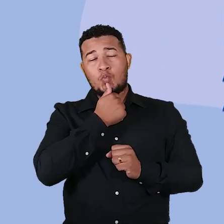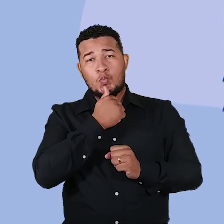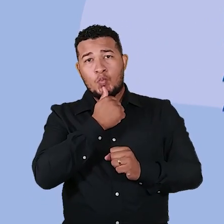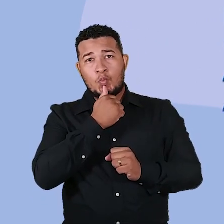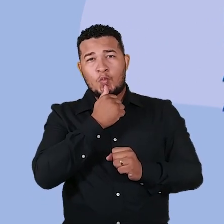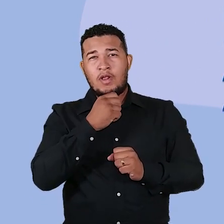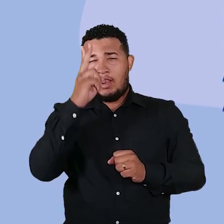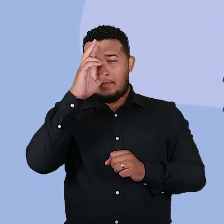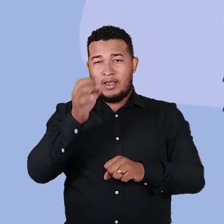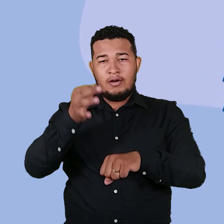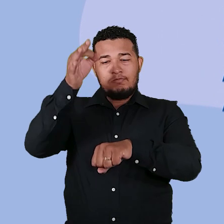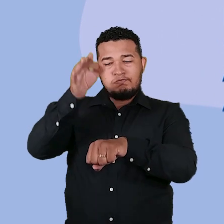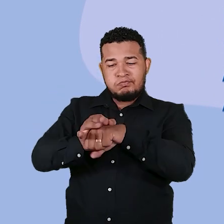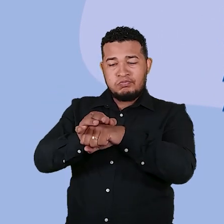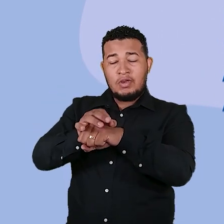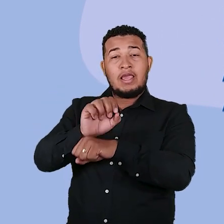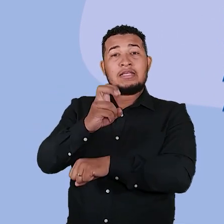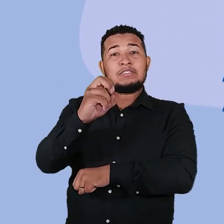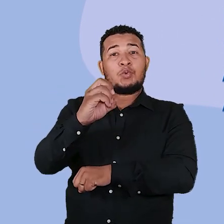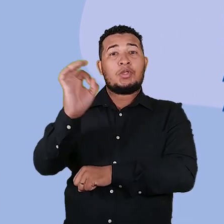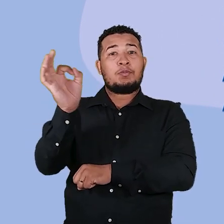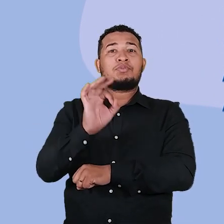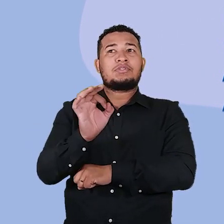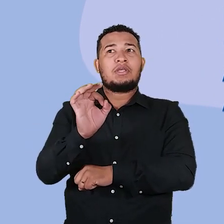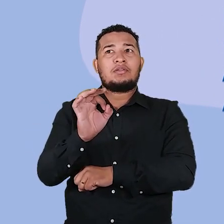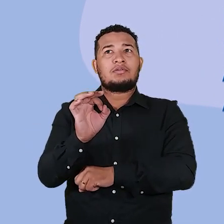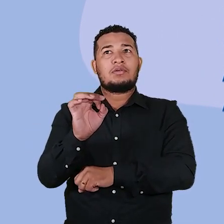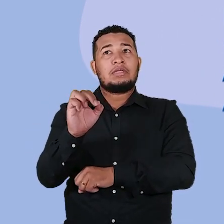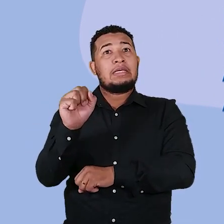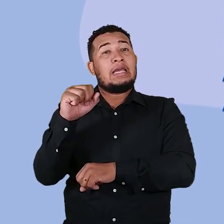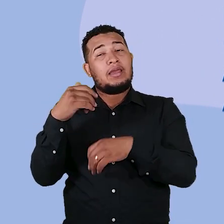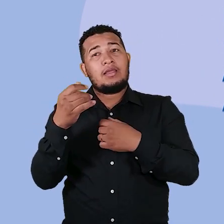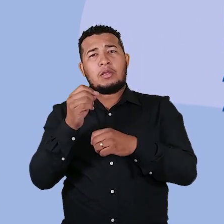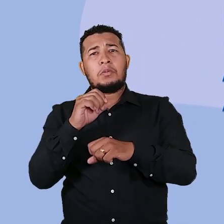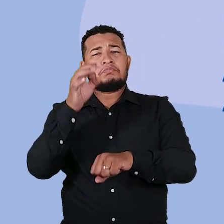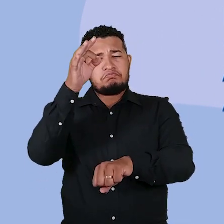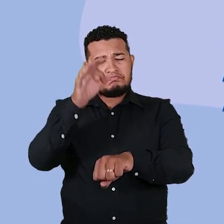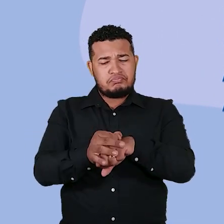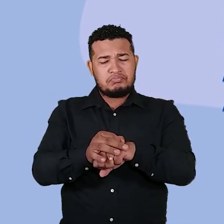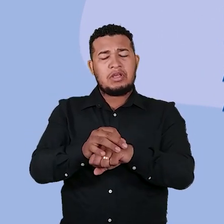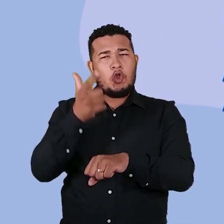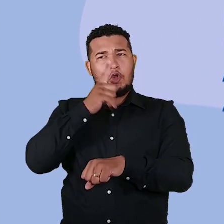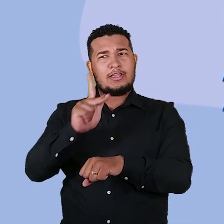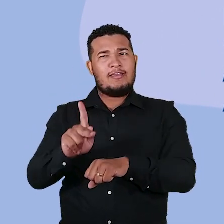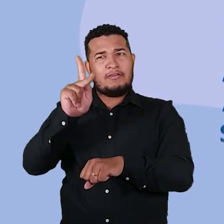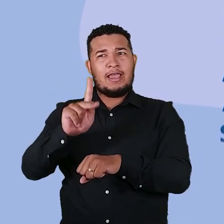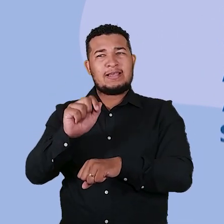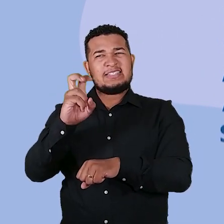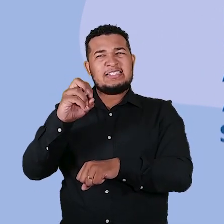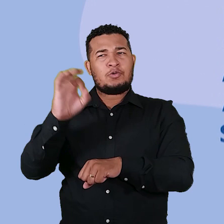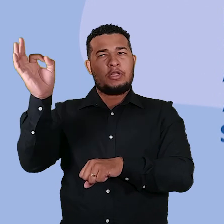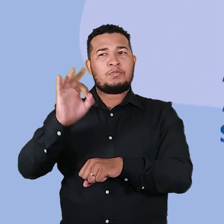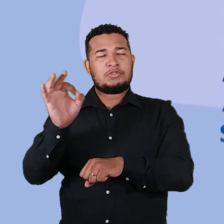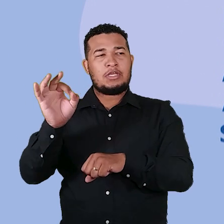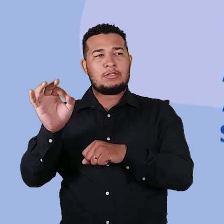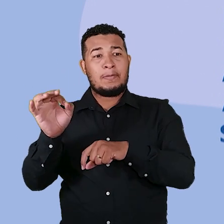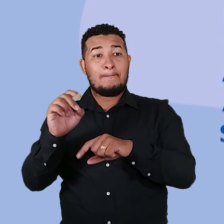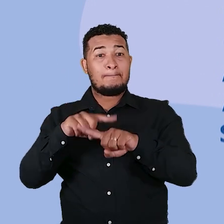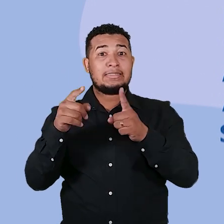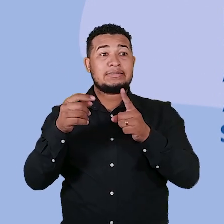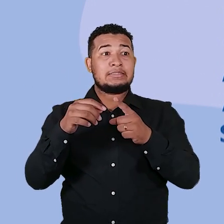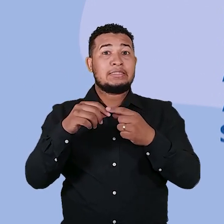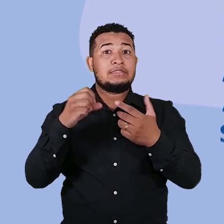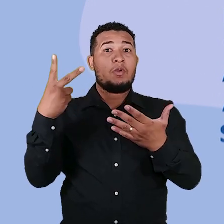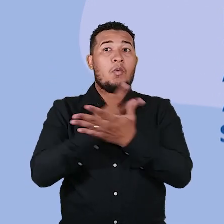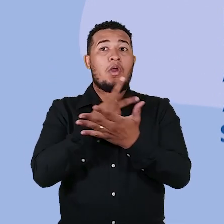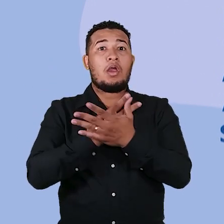probabilidade de sair cara cinquenta por cento então fala para titio aí qual é a probabilidade de não sair cara cinquenta por cento